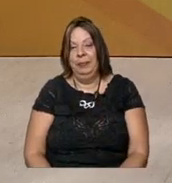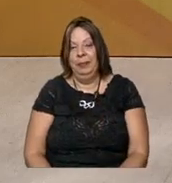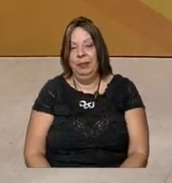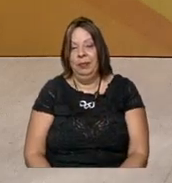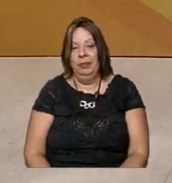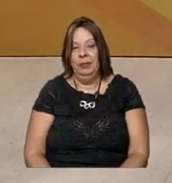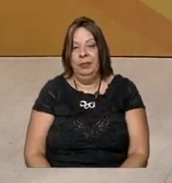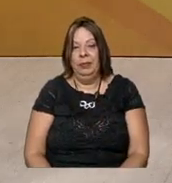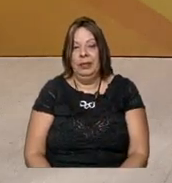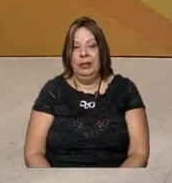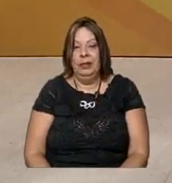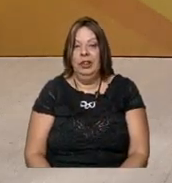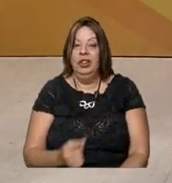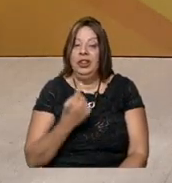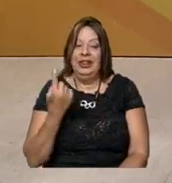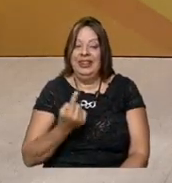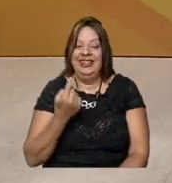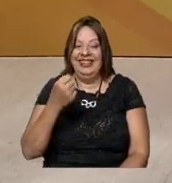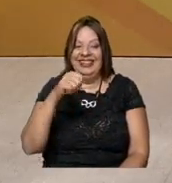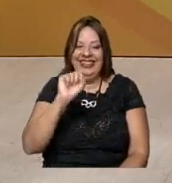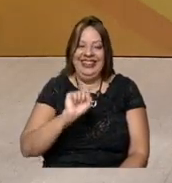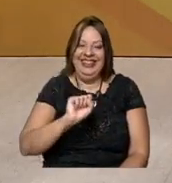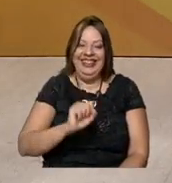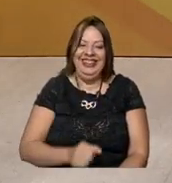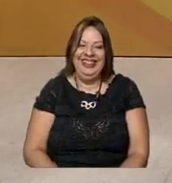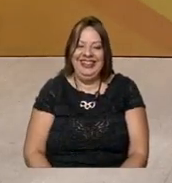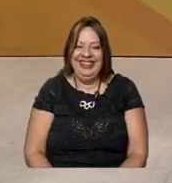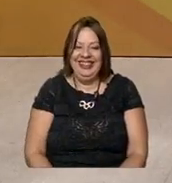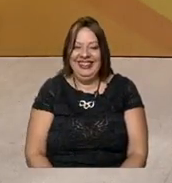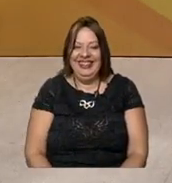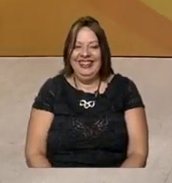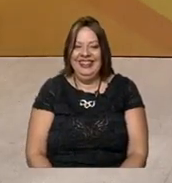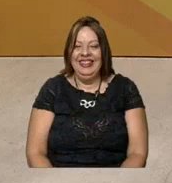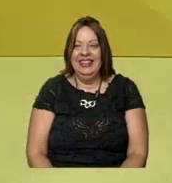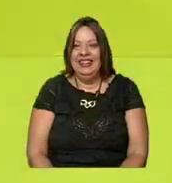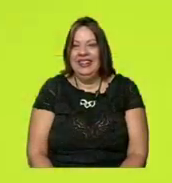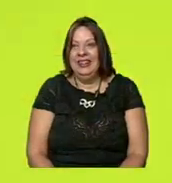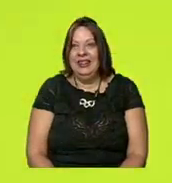a hora do nosso Gira Sergipe!